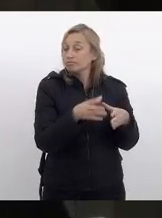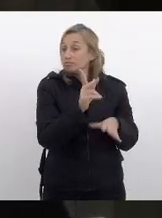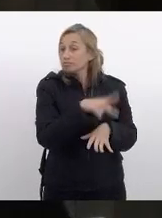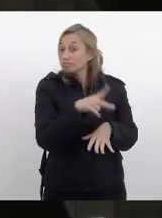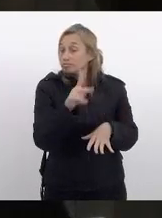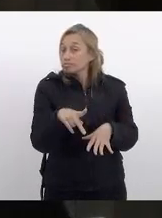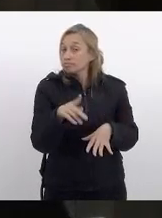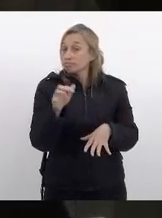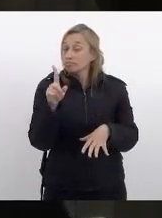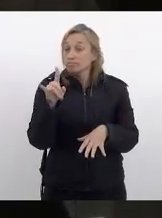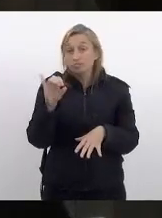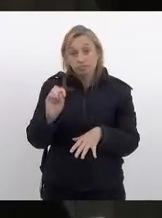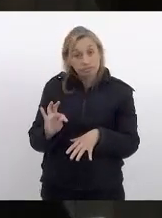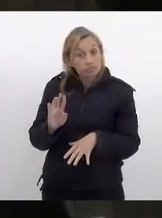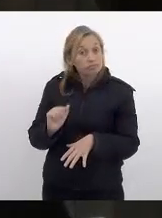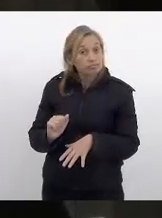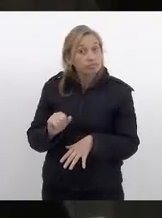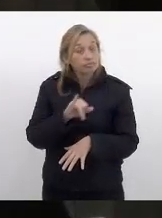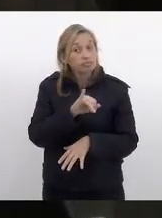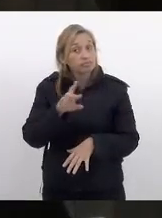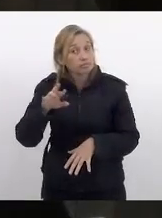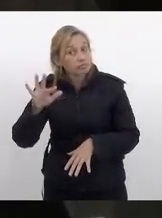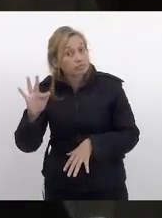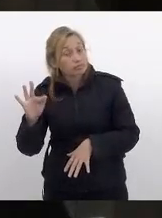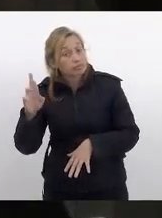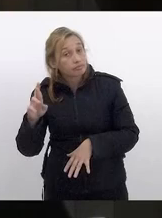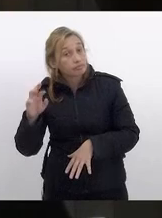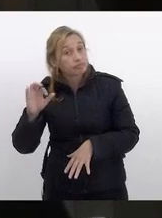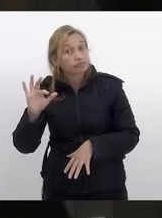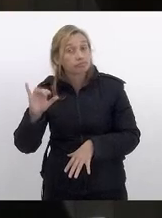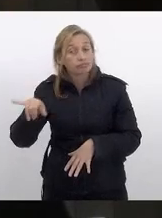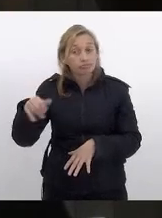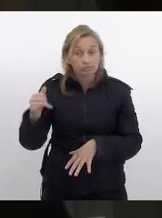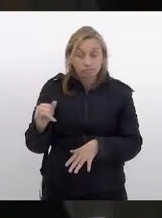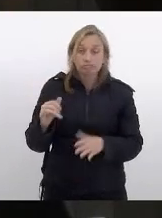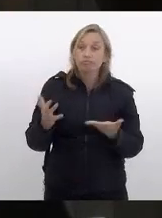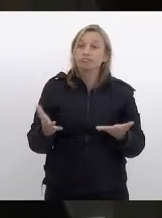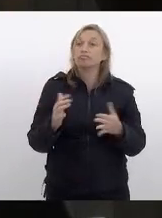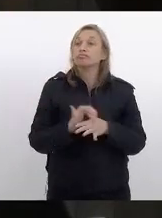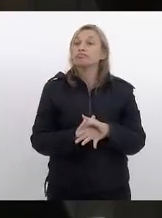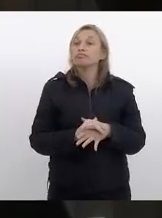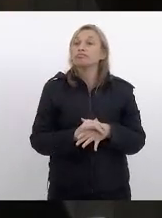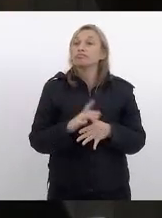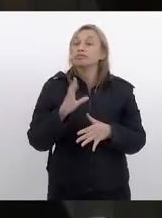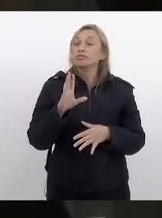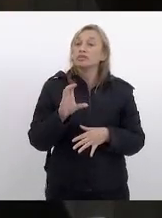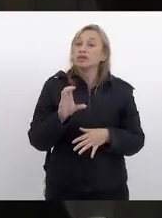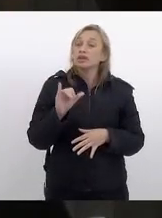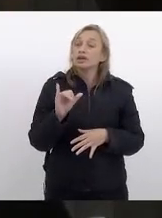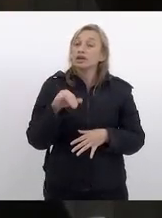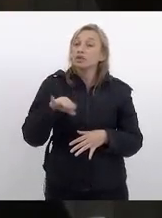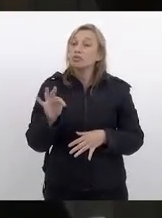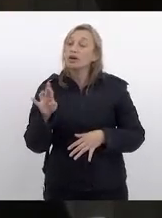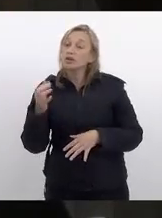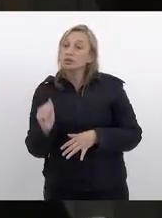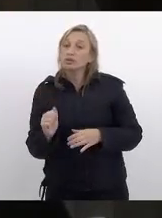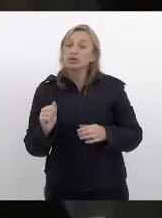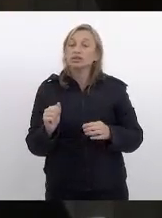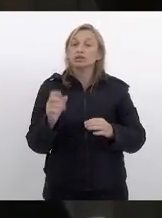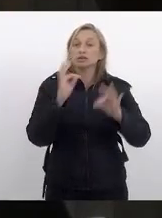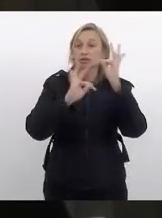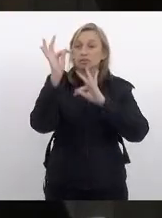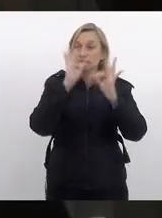professores e bolsistas é do IFRJ que atuam de como incubadores por assim dizer de